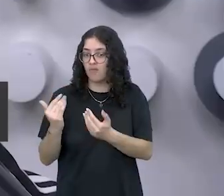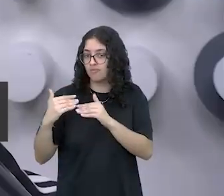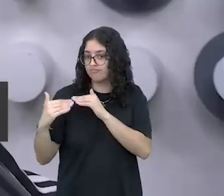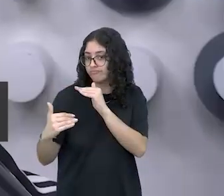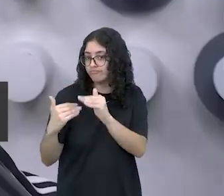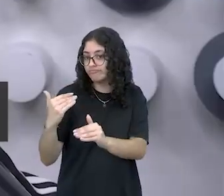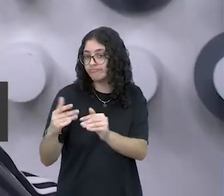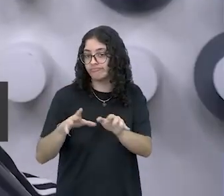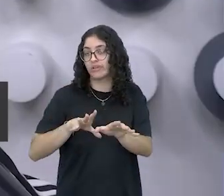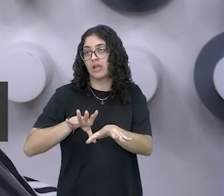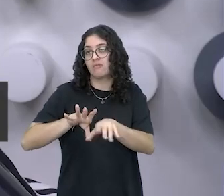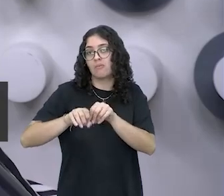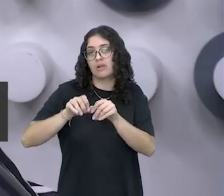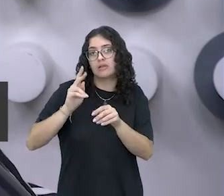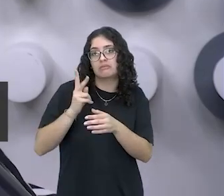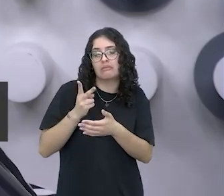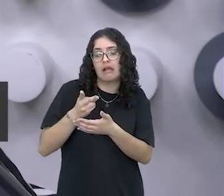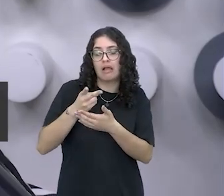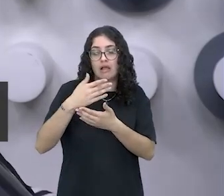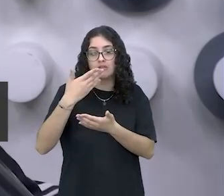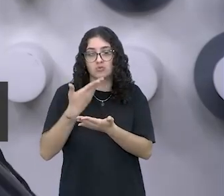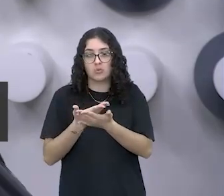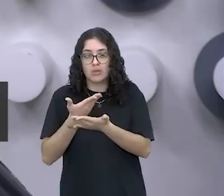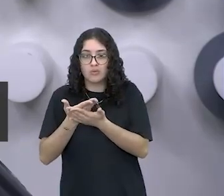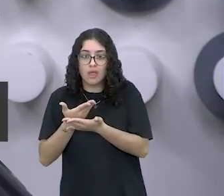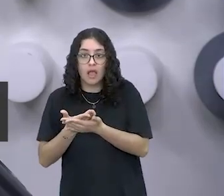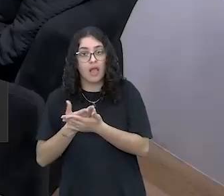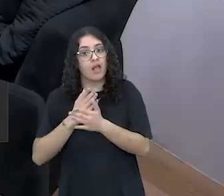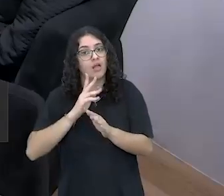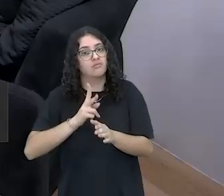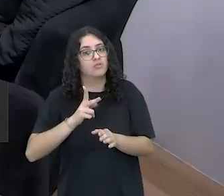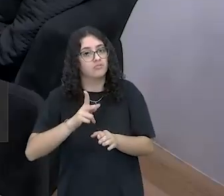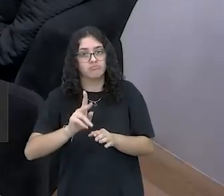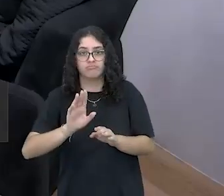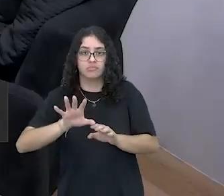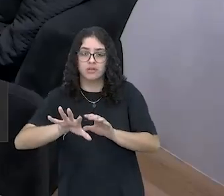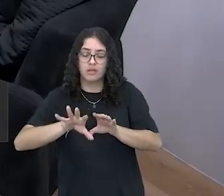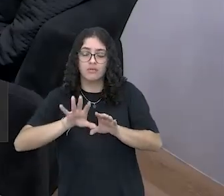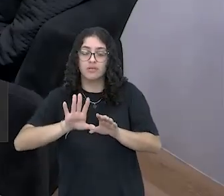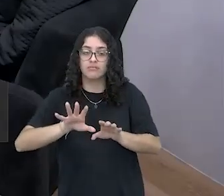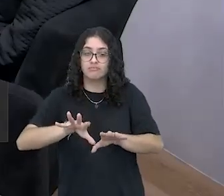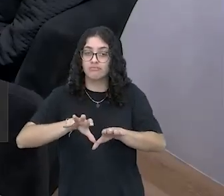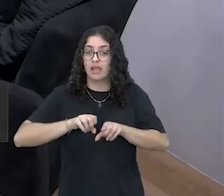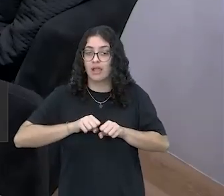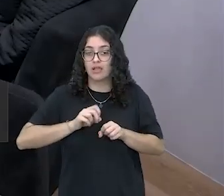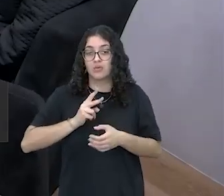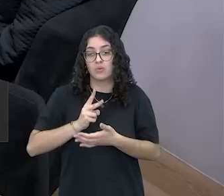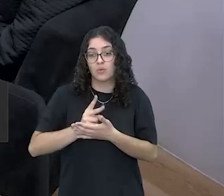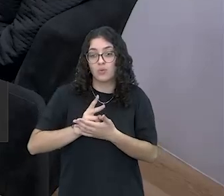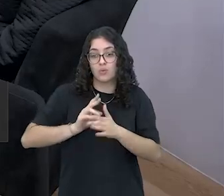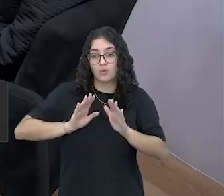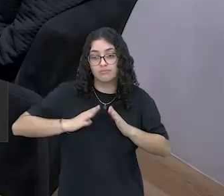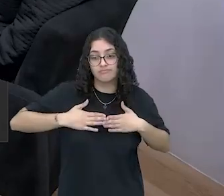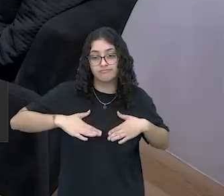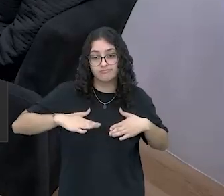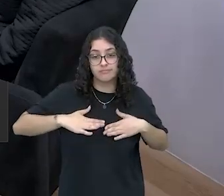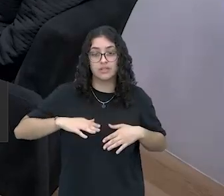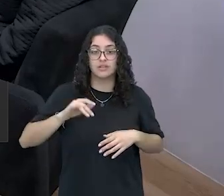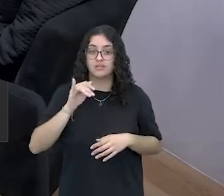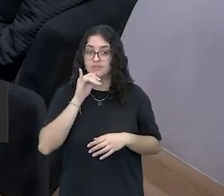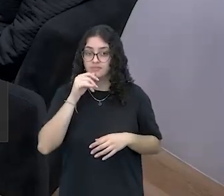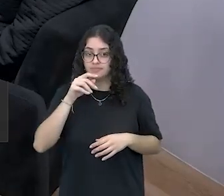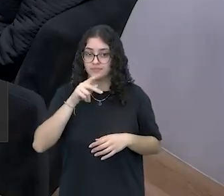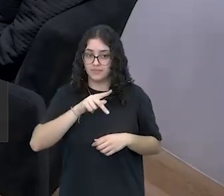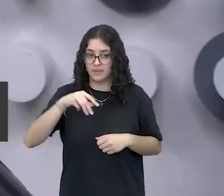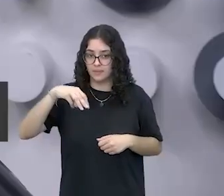formação ainda estão se apropriando. Né? Então, eu volto aqui o exemplo da professora Márcia